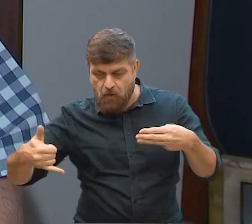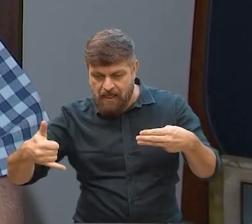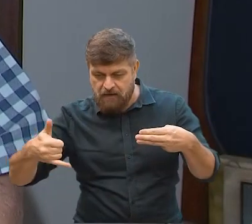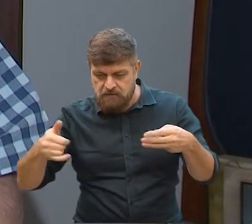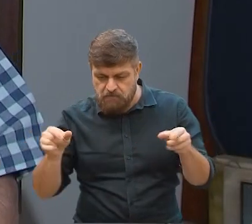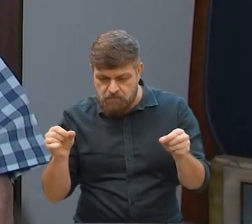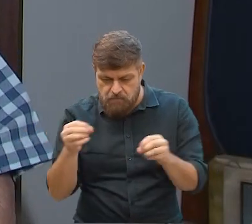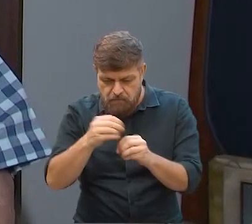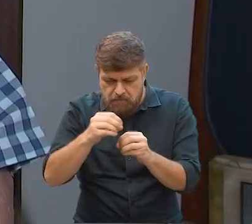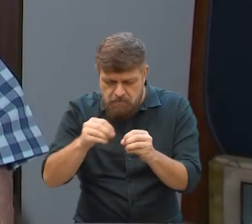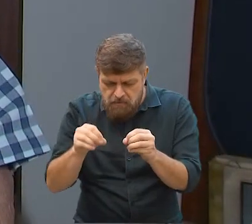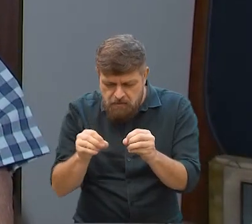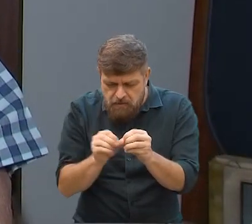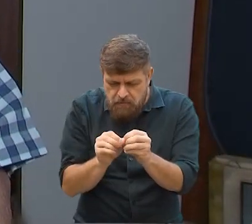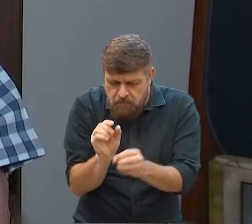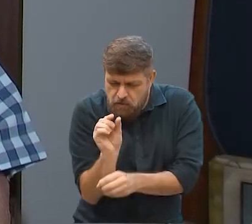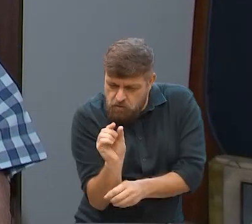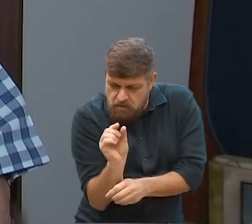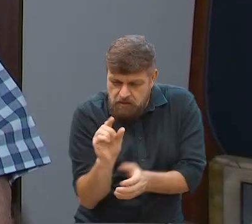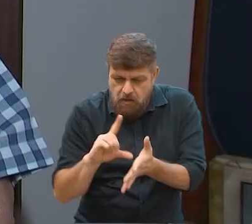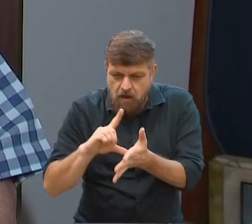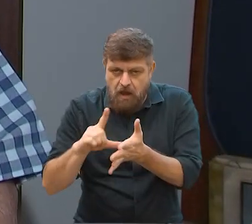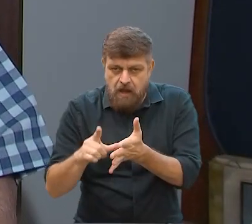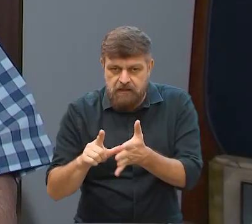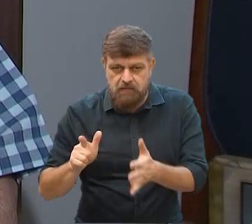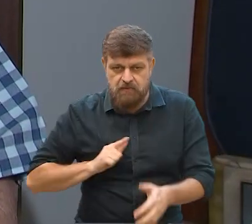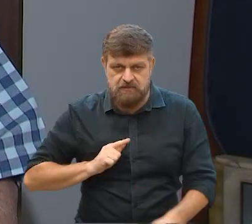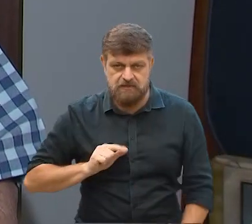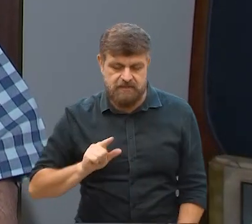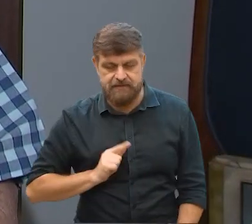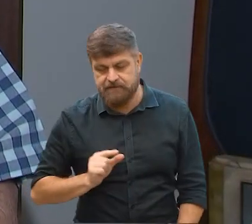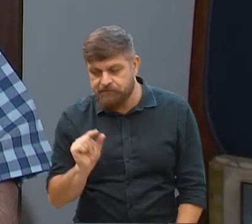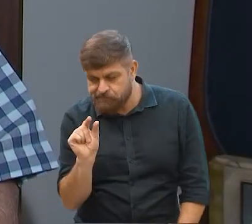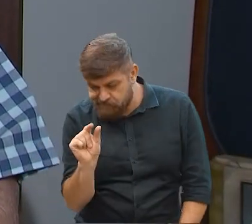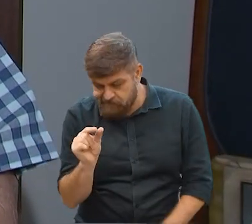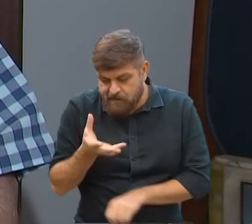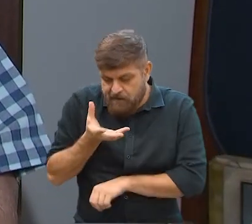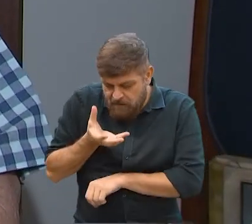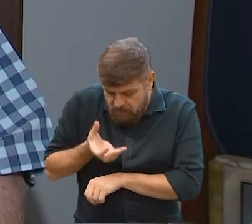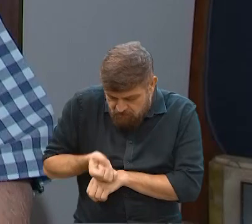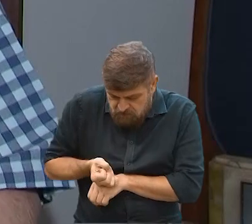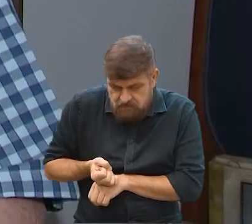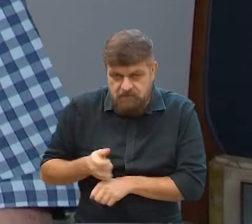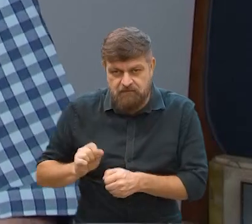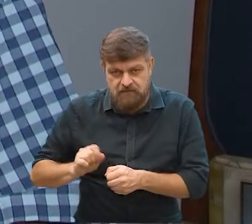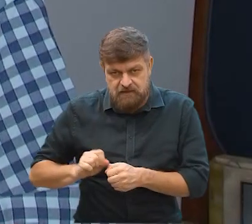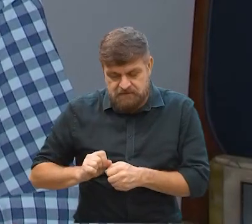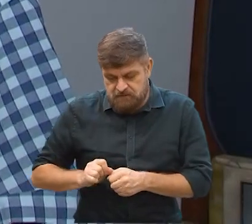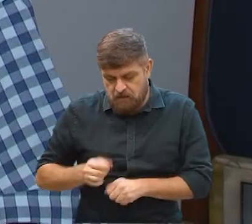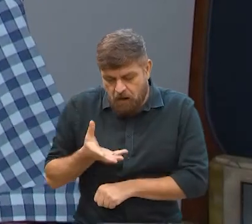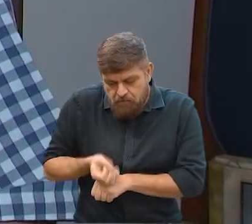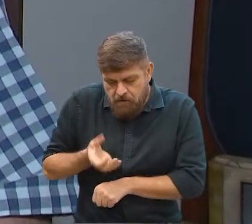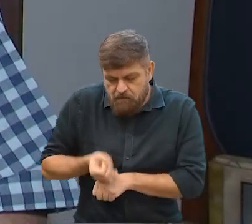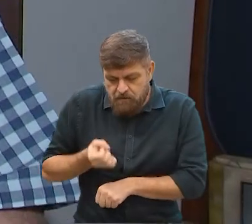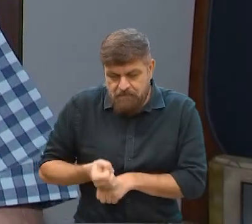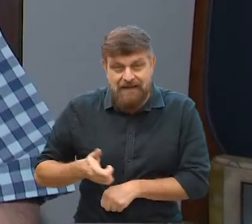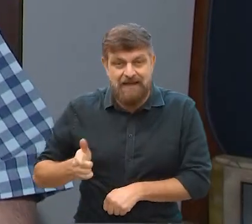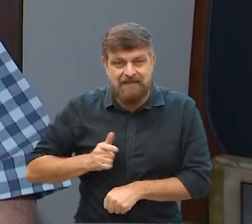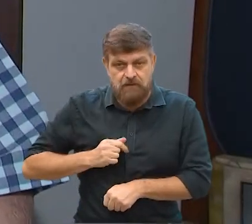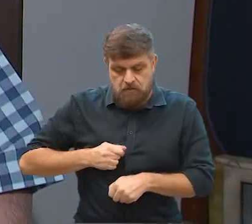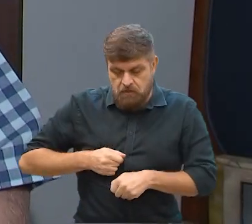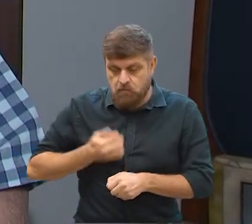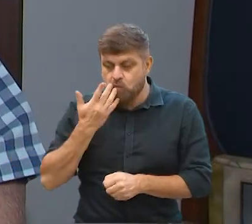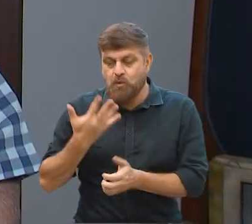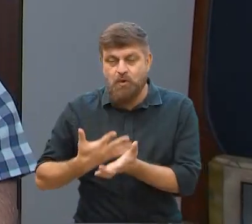nós temos o transporte, porque não adianta nada ter um tamanho para absorver, fazer a própria absorção se não transportar